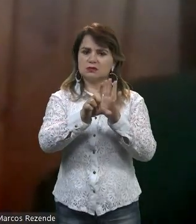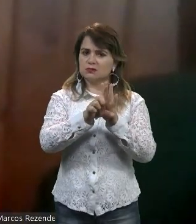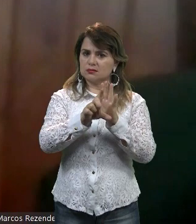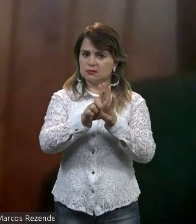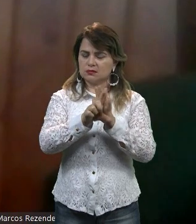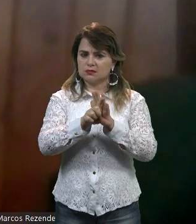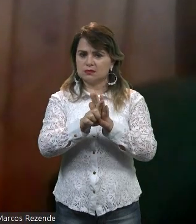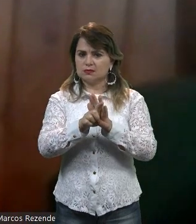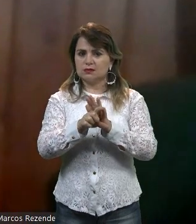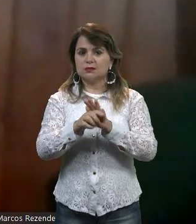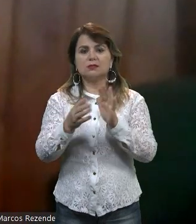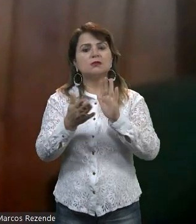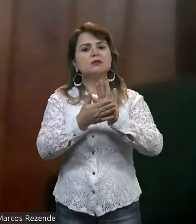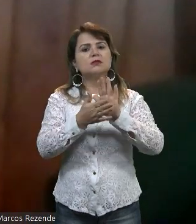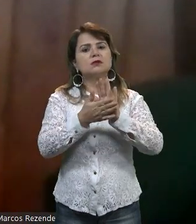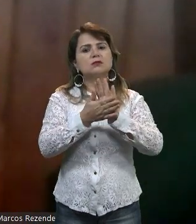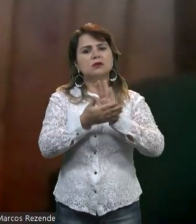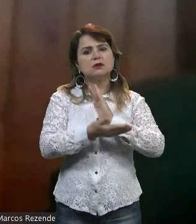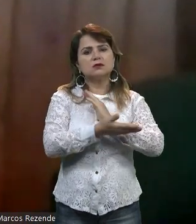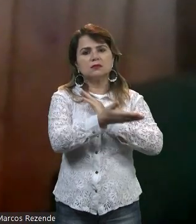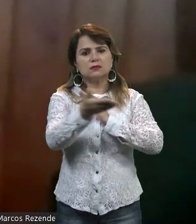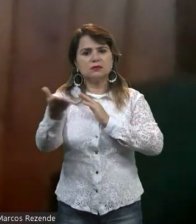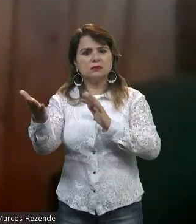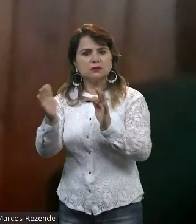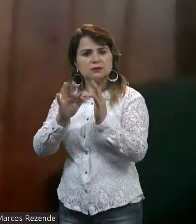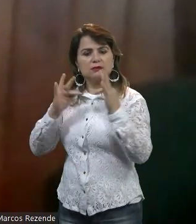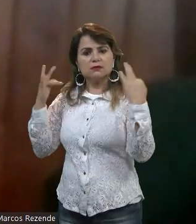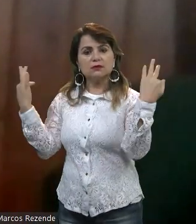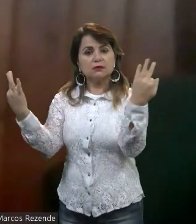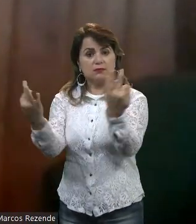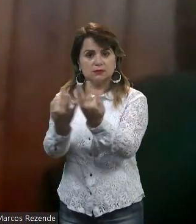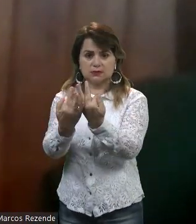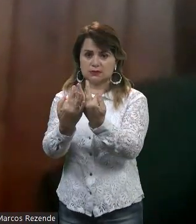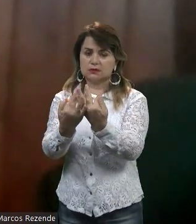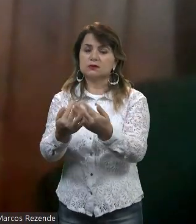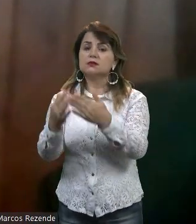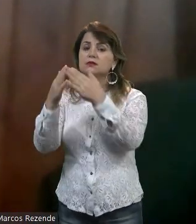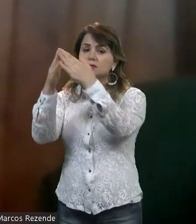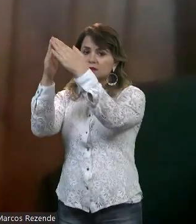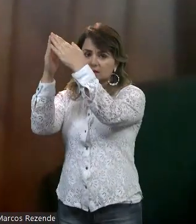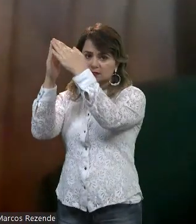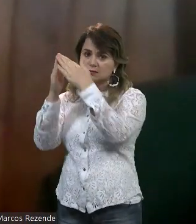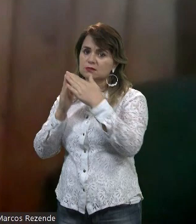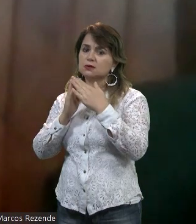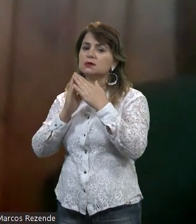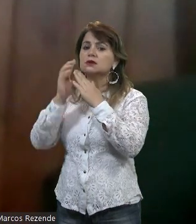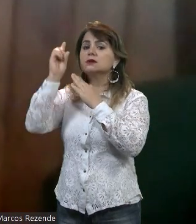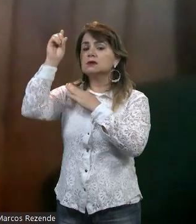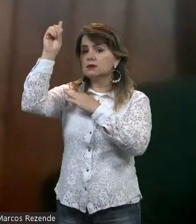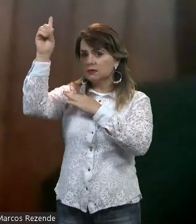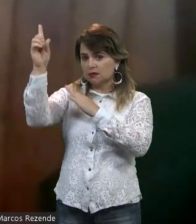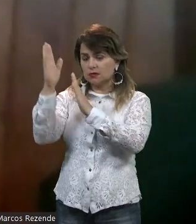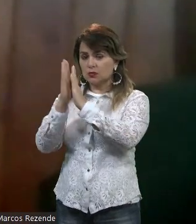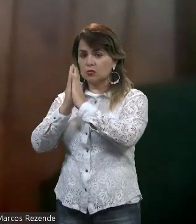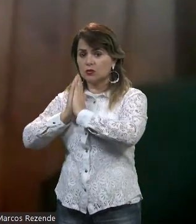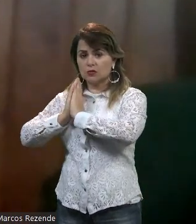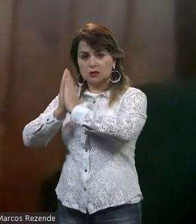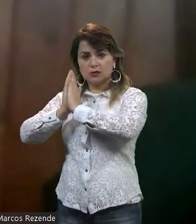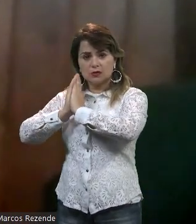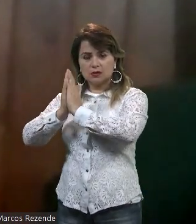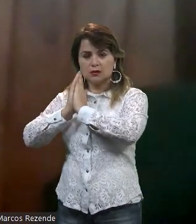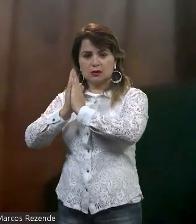dar os parabéns a toda a família e rogar a Deus, na sua imensidão, que possa